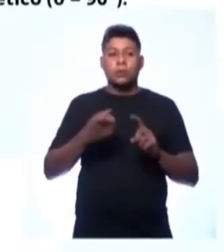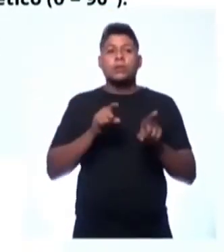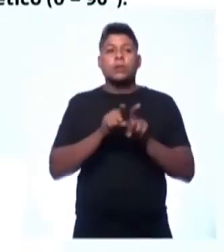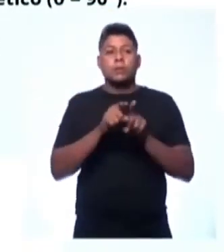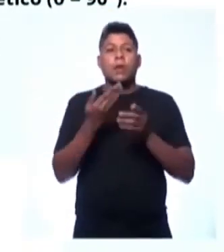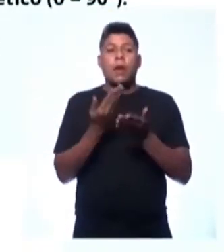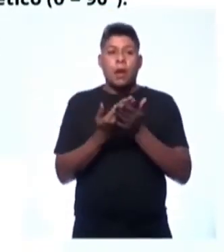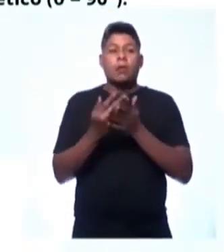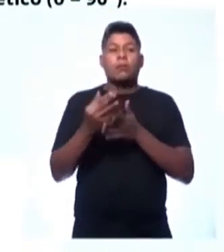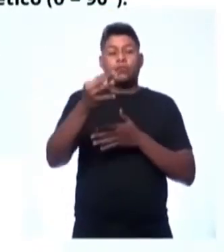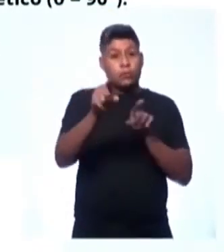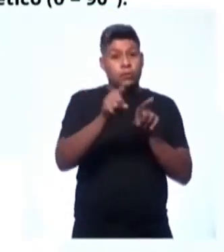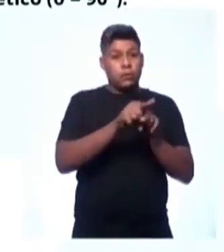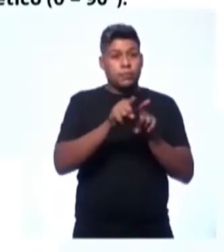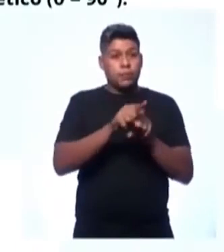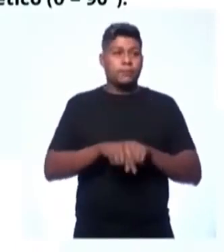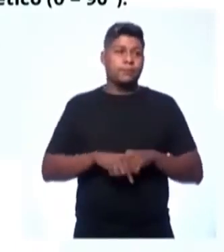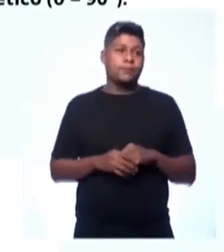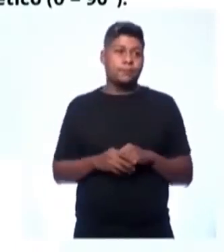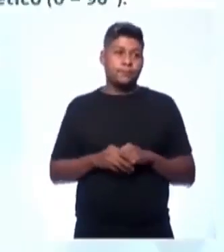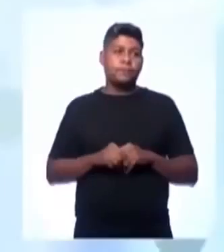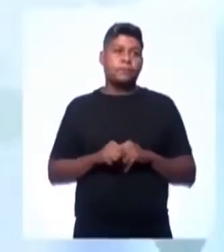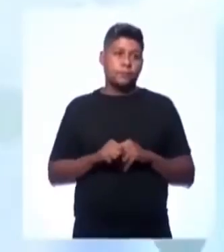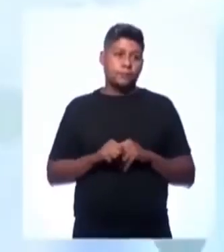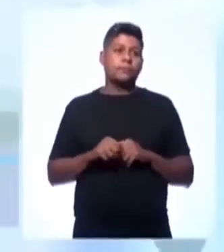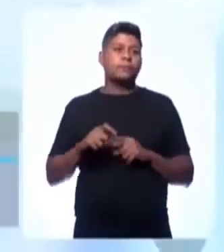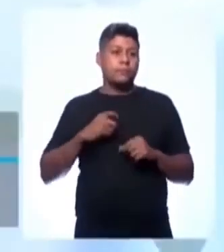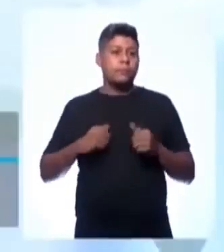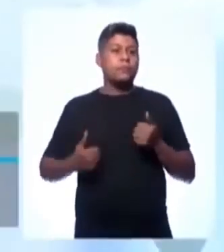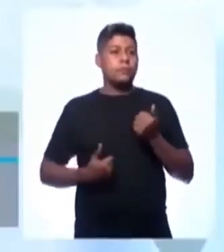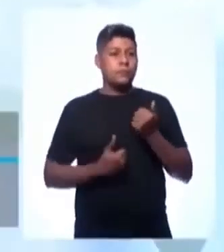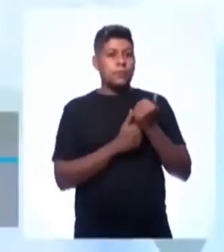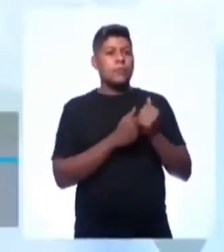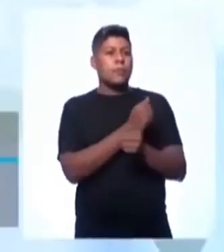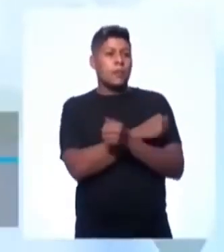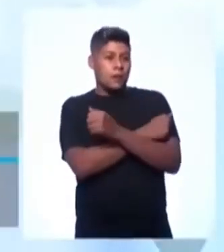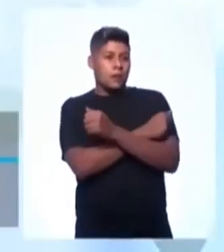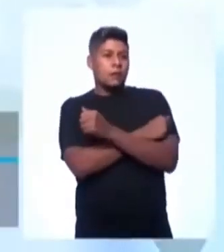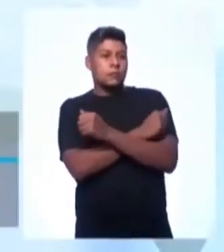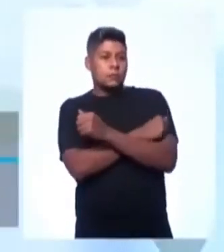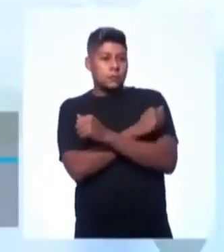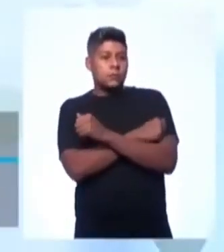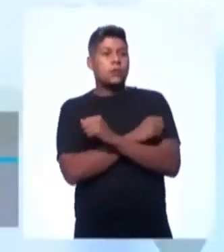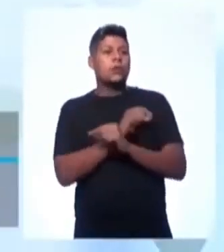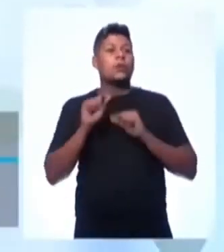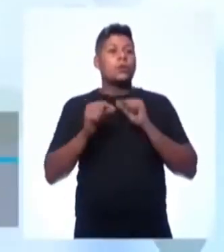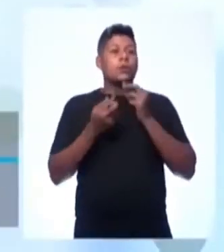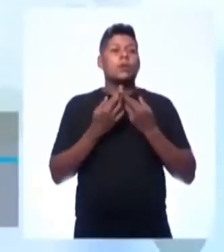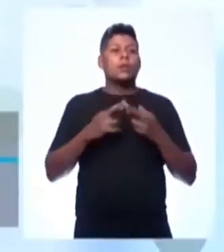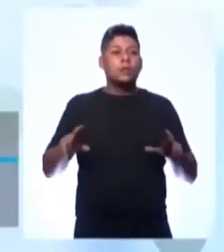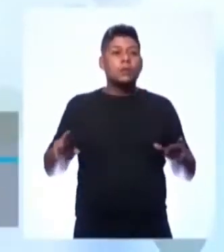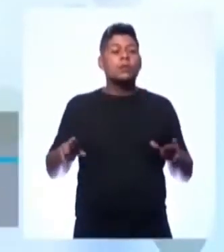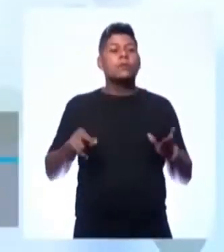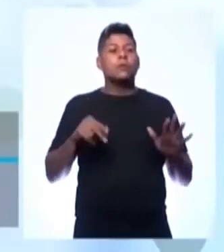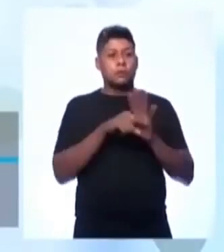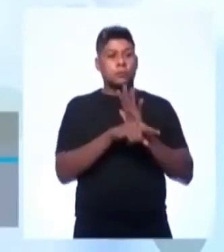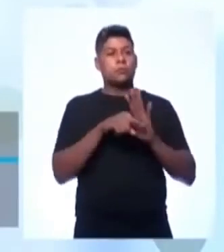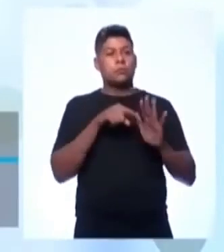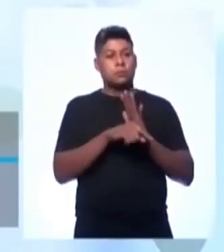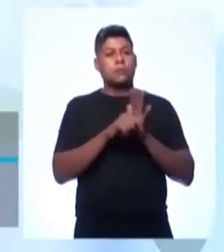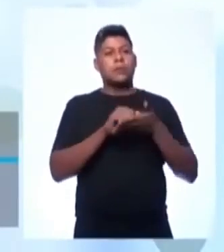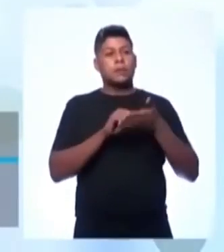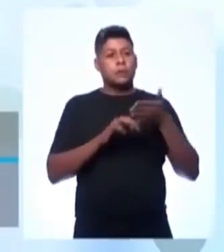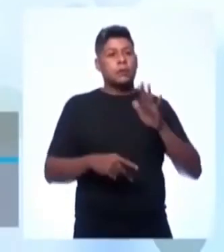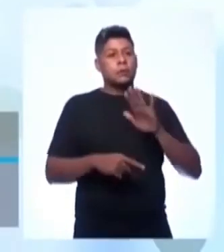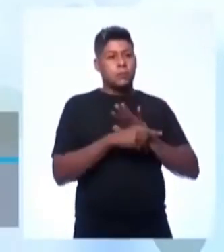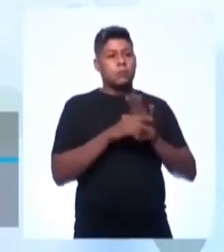aulas futuras aí. Sim, Então, e é bom que os professores estão auxiliando os alunos, né, os estudantes, para resolver algumas questões e exercícios baseados